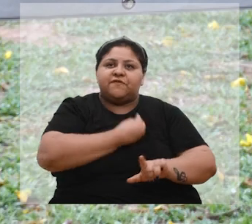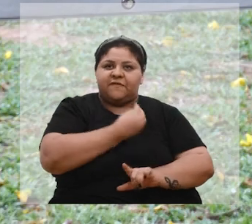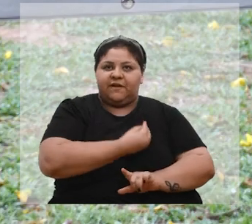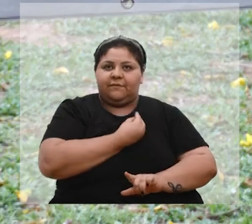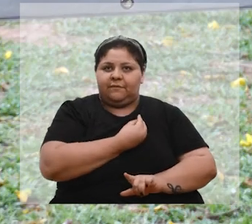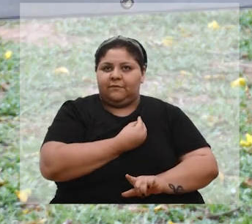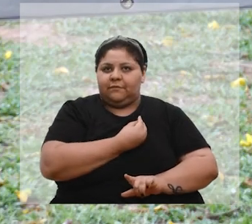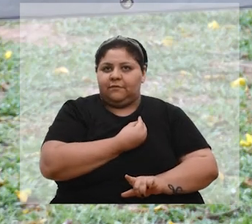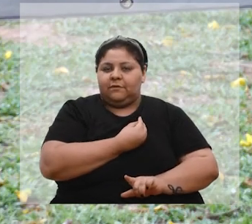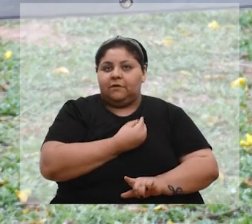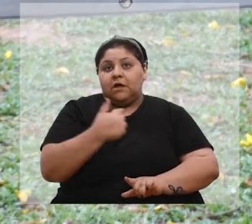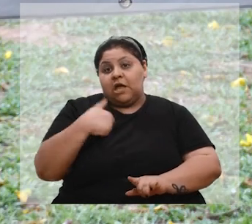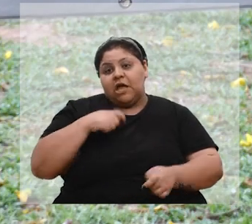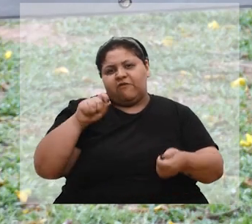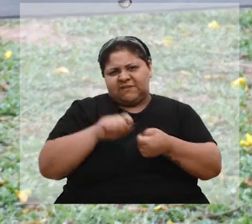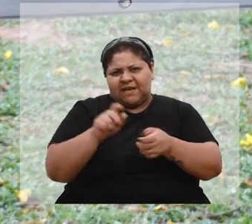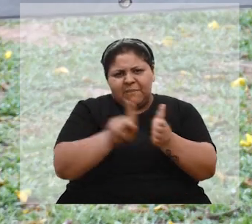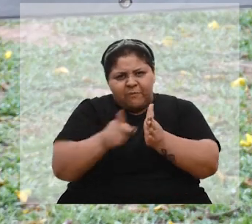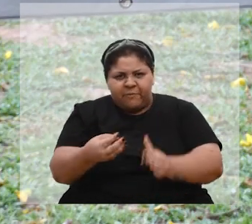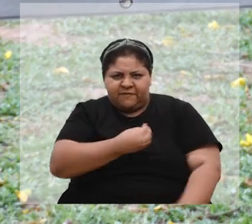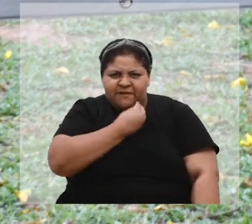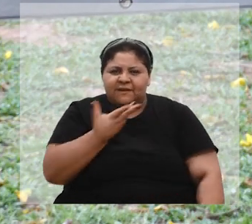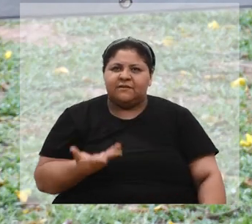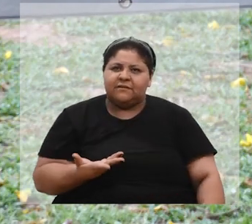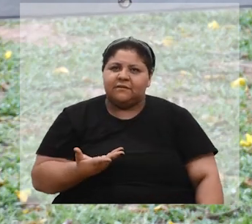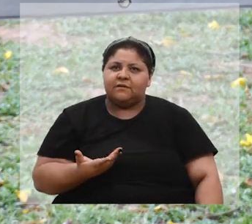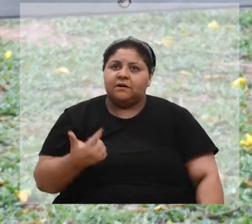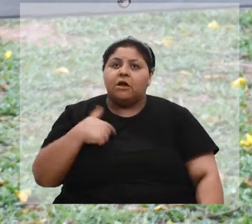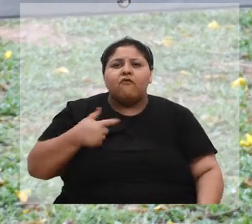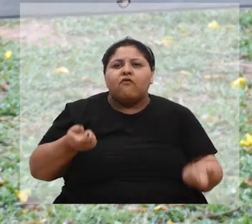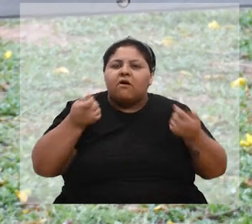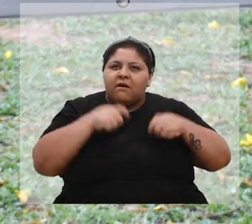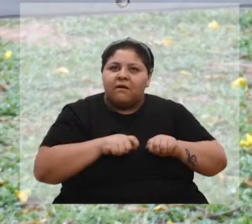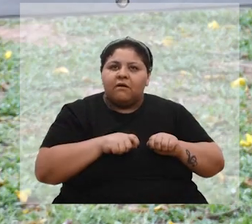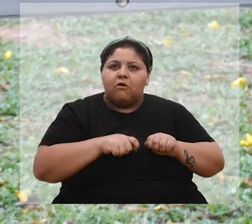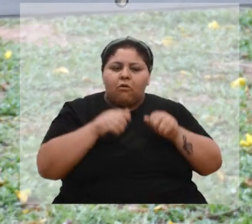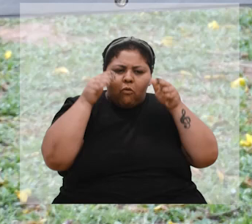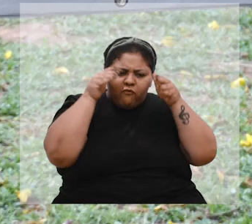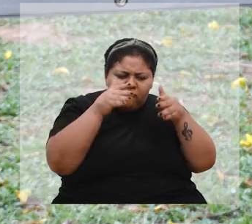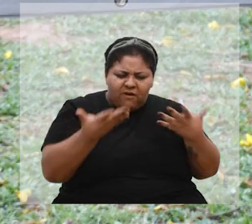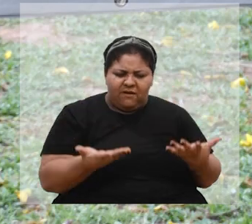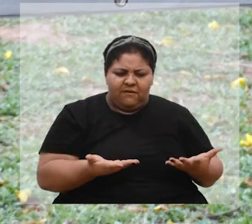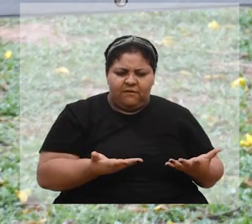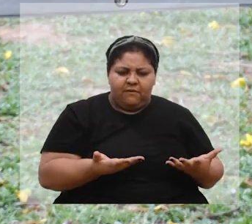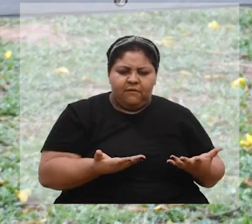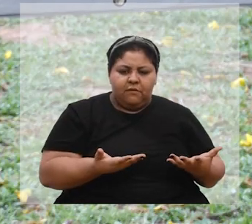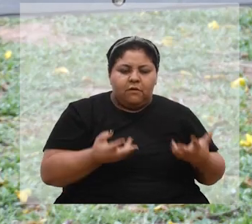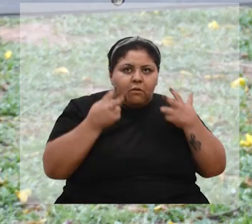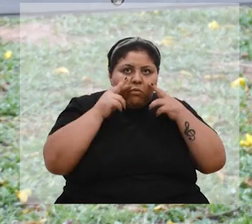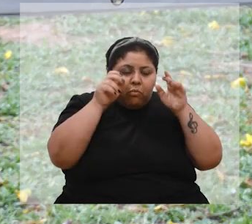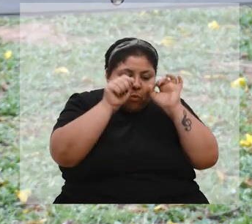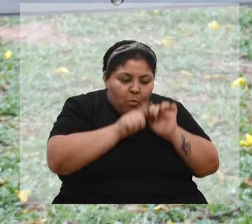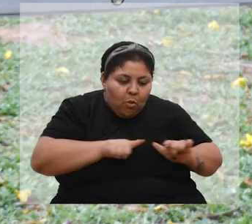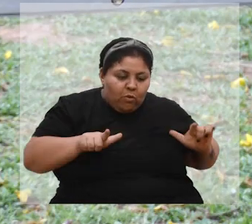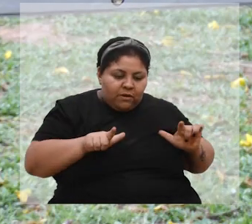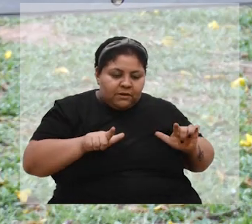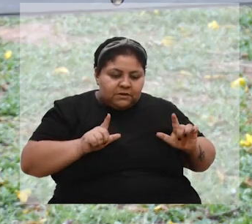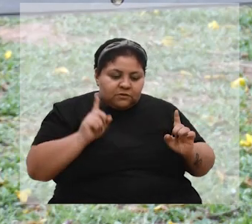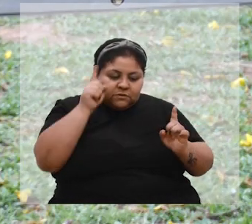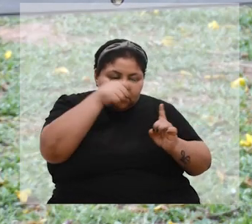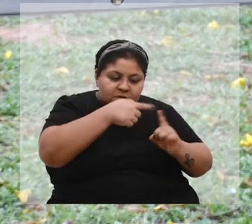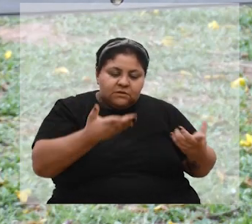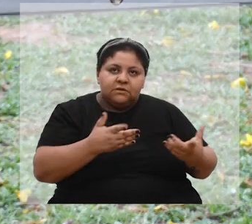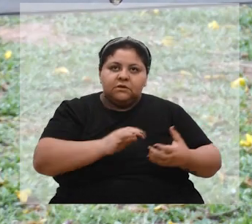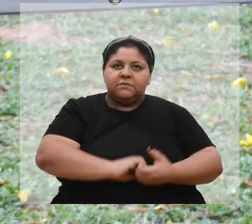vida incompatíveis. Então, seja lá o que for que eu vou fazer com a minha própria vida, eu vou necessariamente me deparar com algum